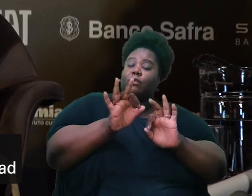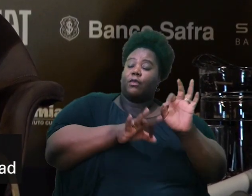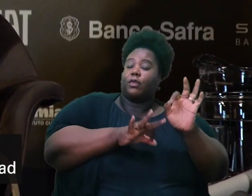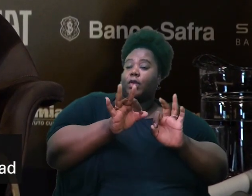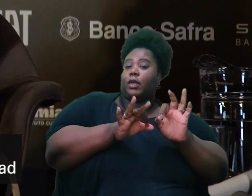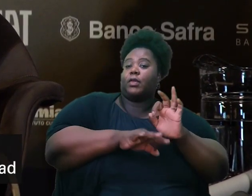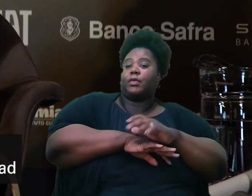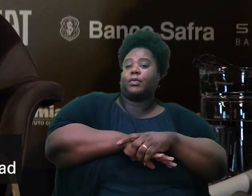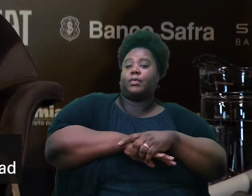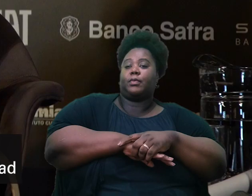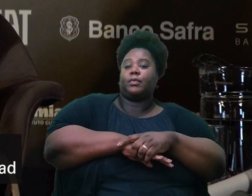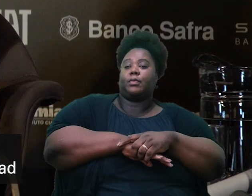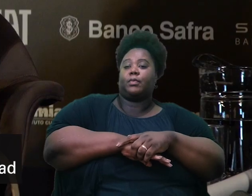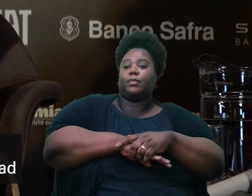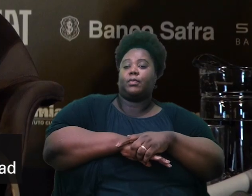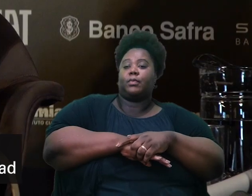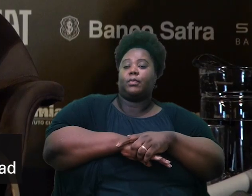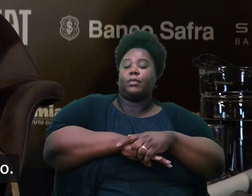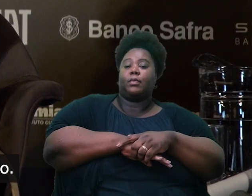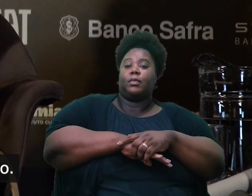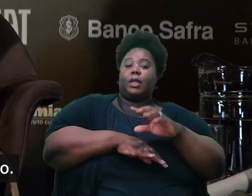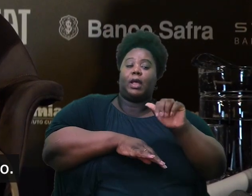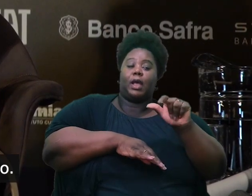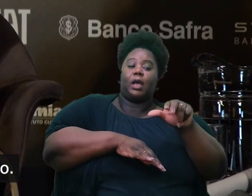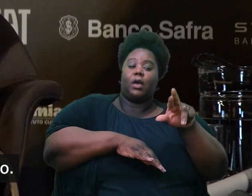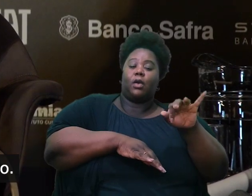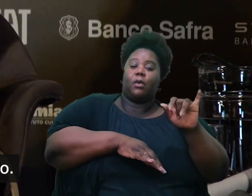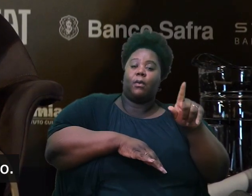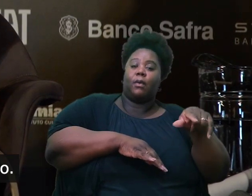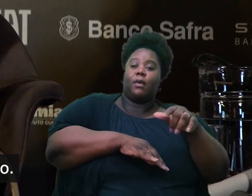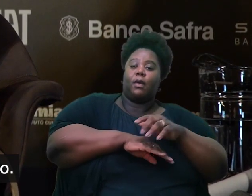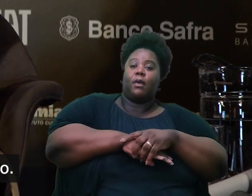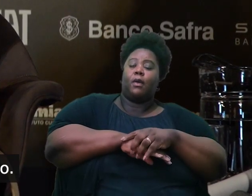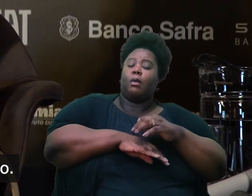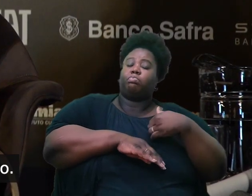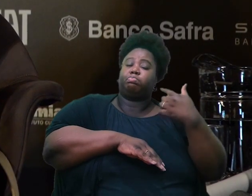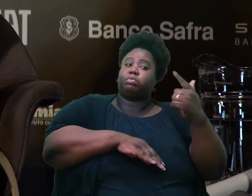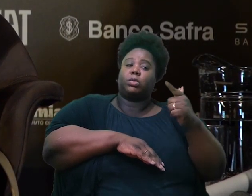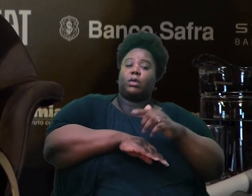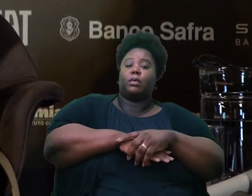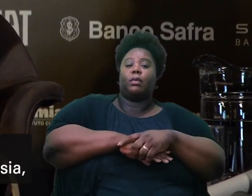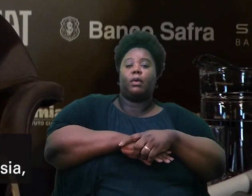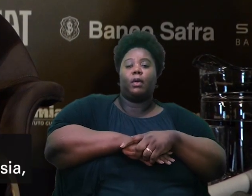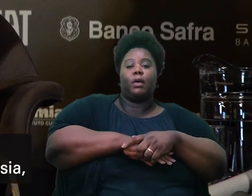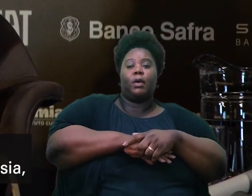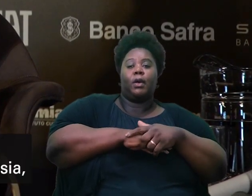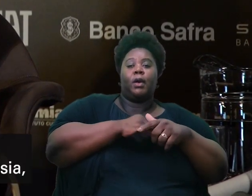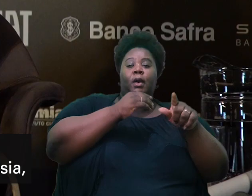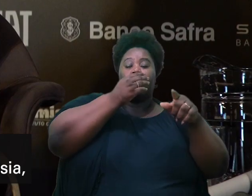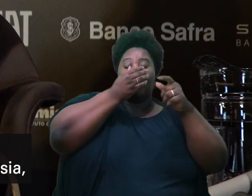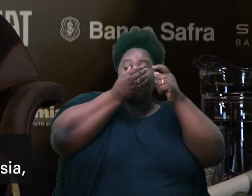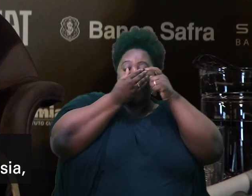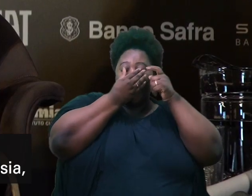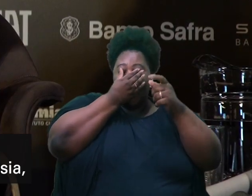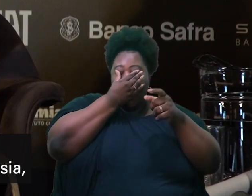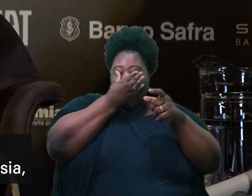Pedro Calil Awad, e eu não trouxe, esse eu não tenho, E ele é muito interessante porque eu falo de poesia,